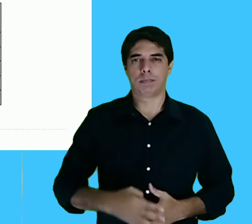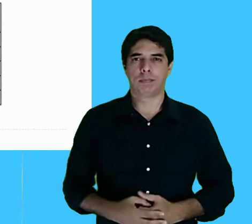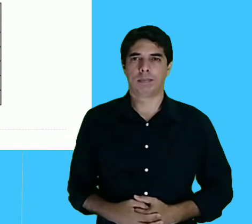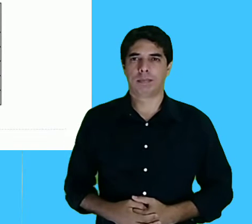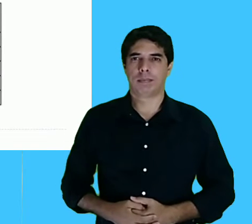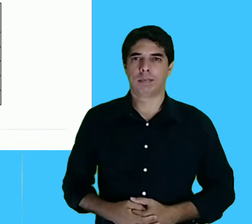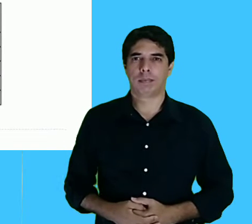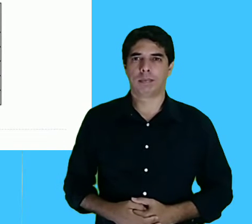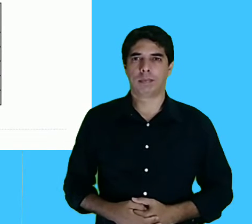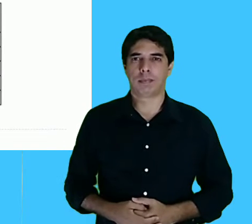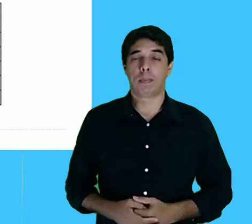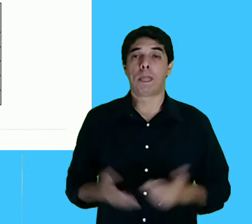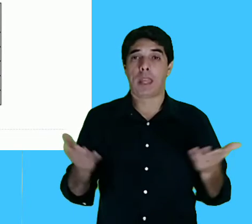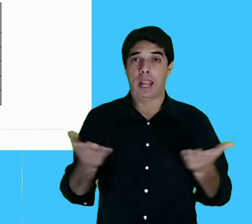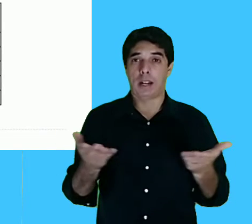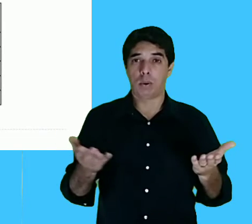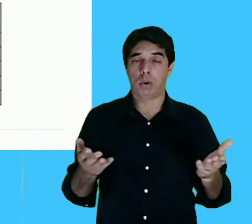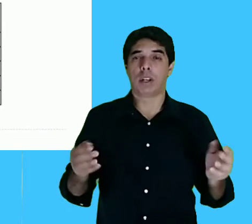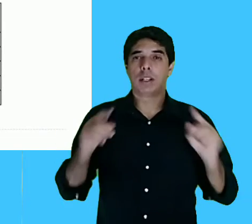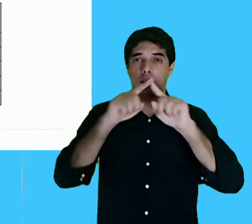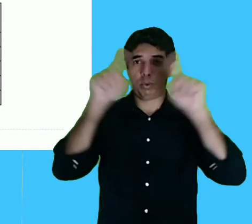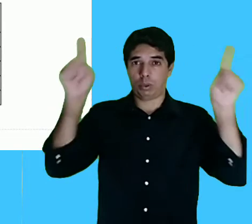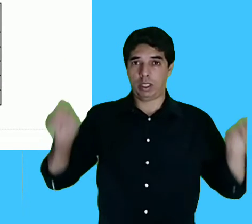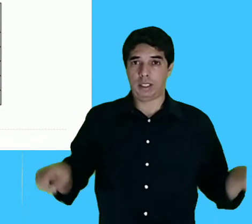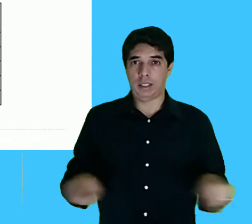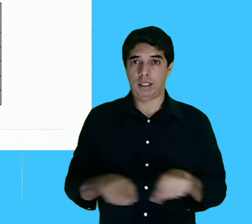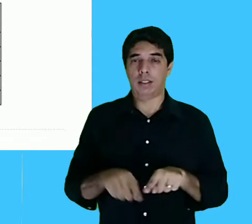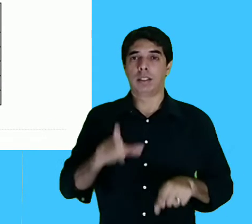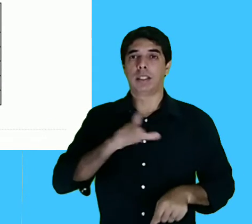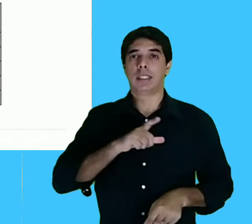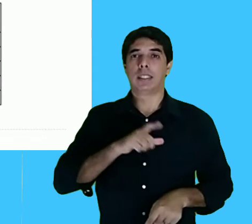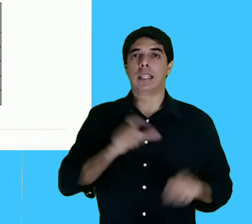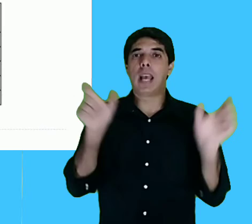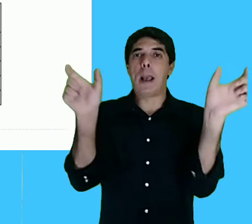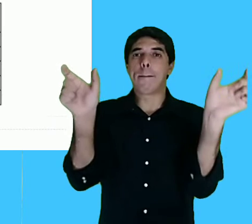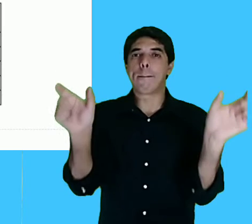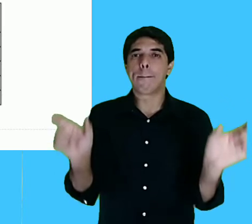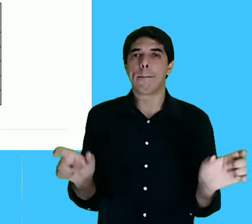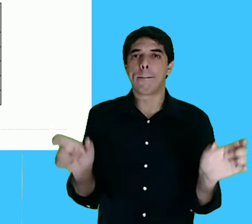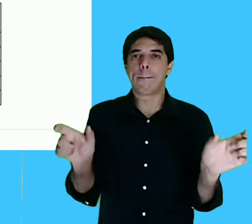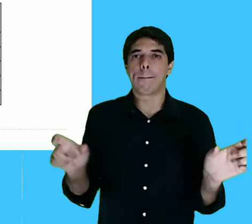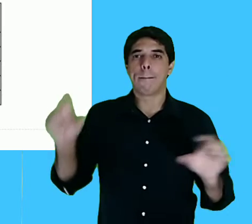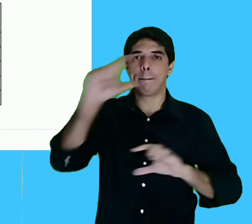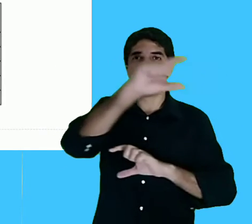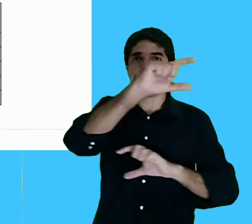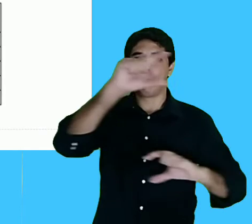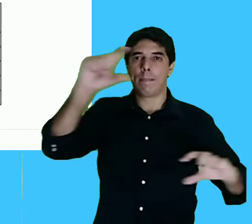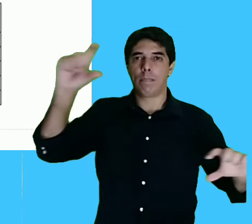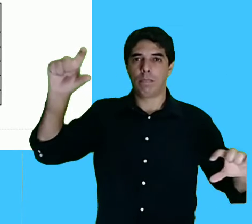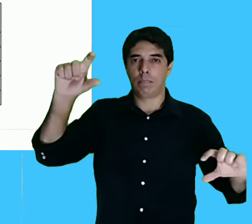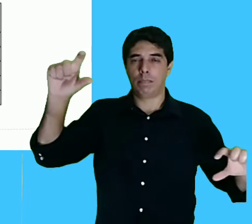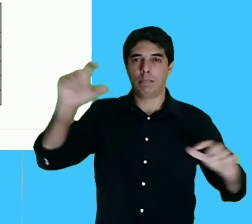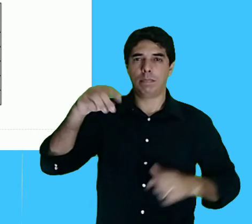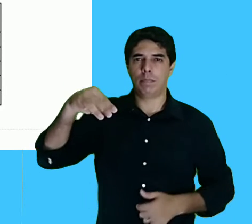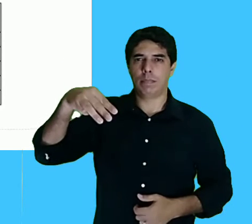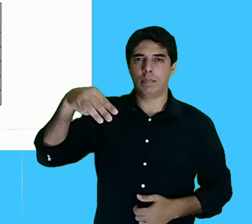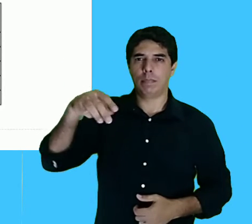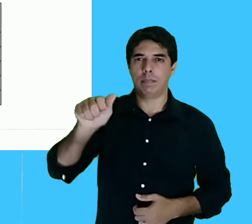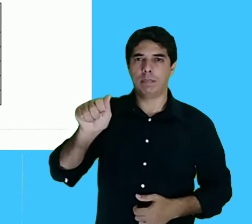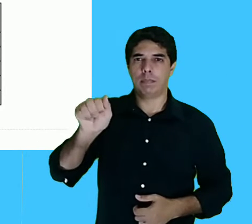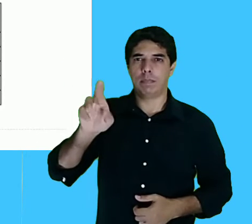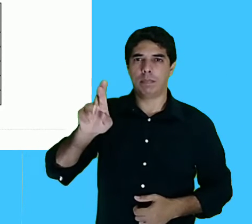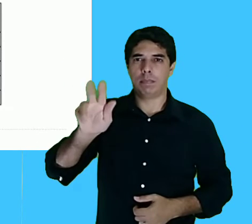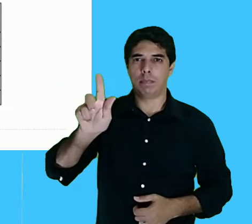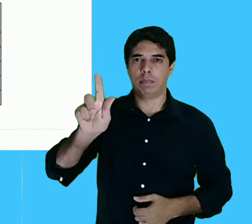Vamos falar agora sobre as margens, aqui onde entra a mudança. Em relação às margens das folhas de